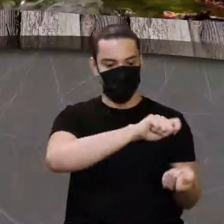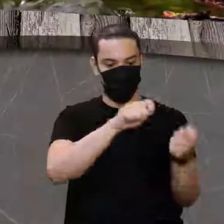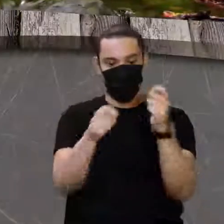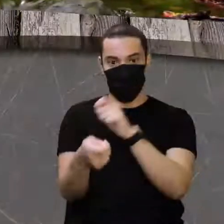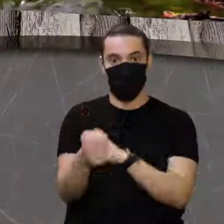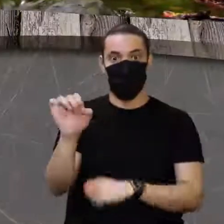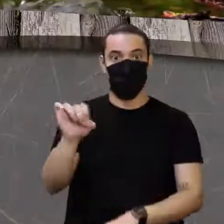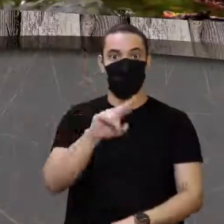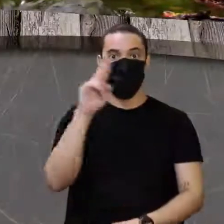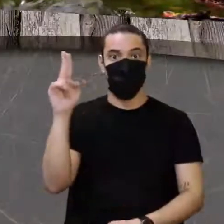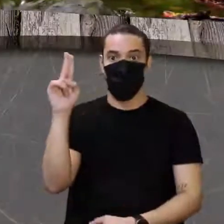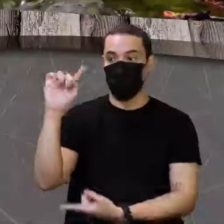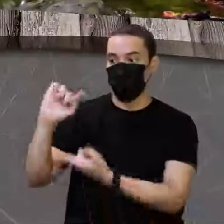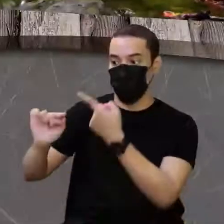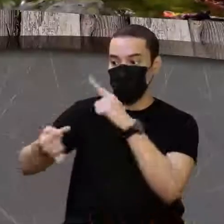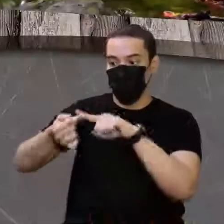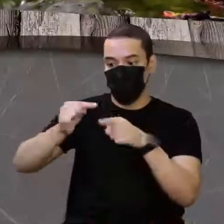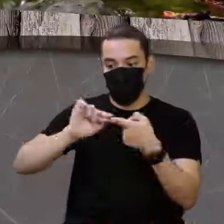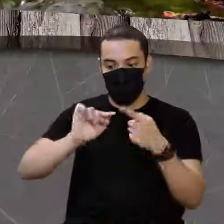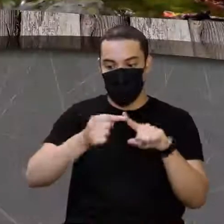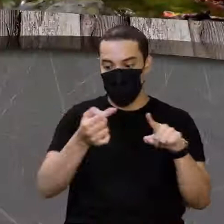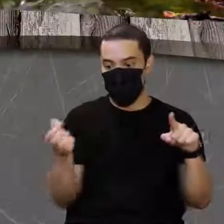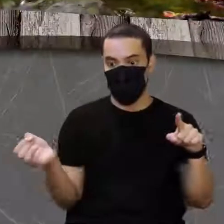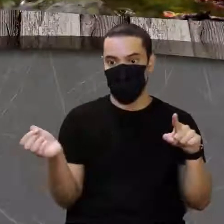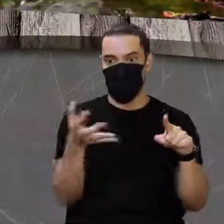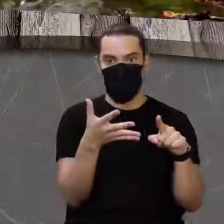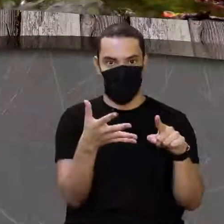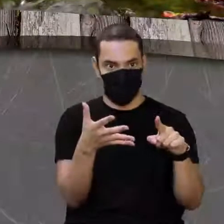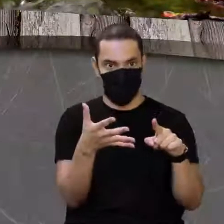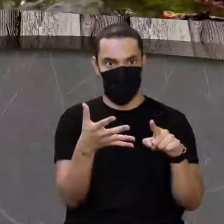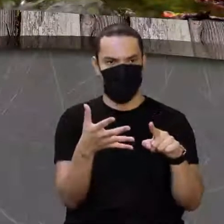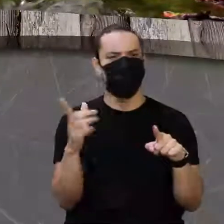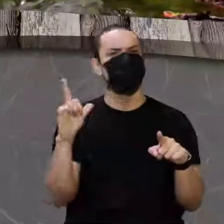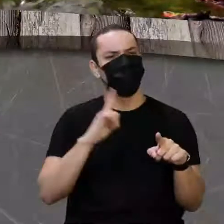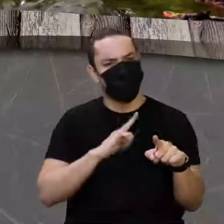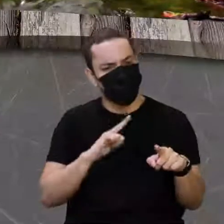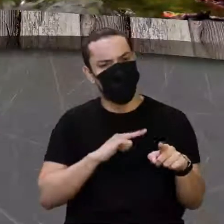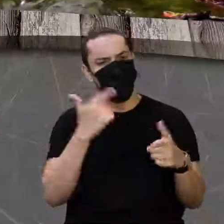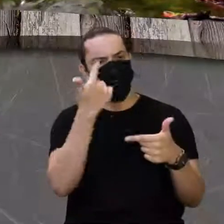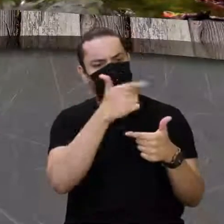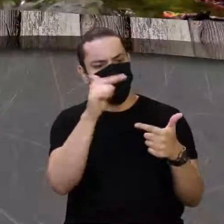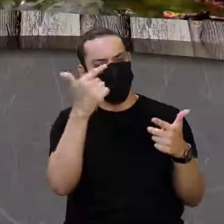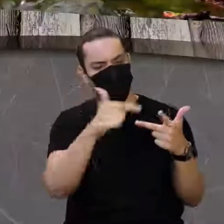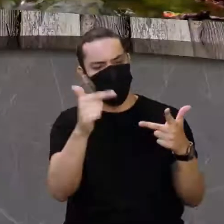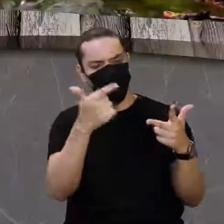de recombinações, tá? E aí a gente tem outros elementos ali